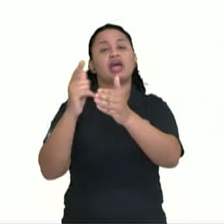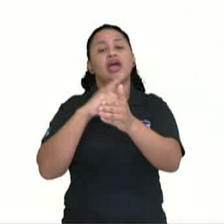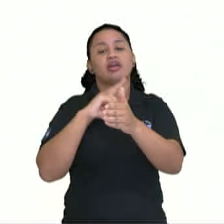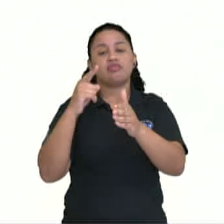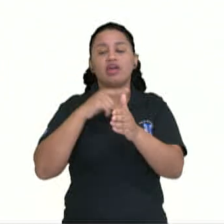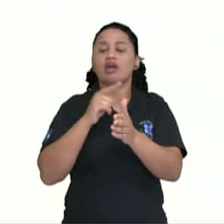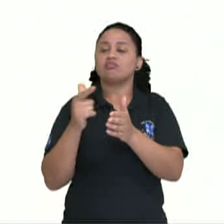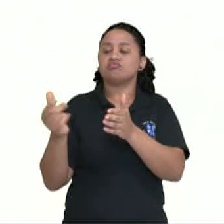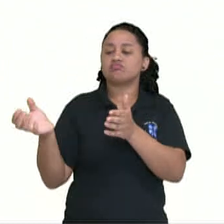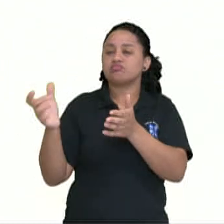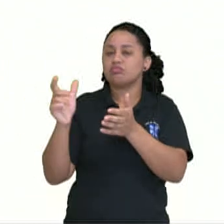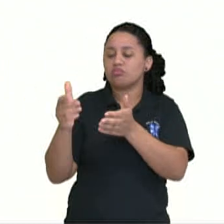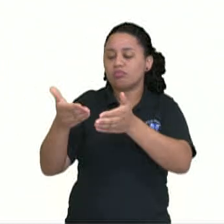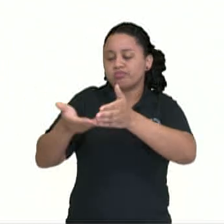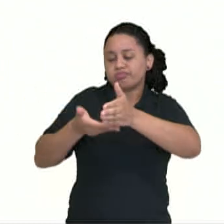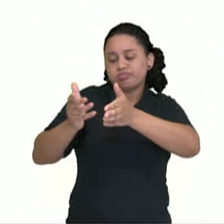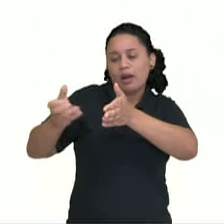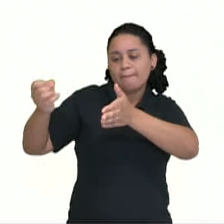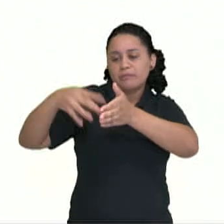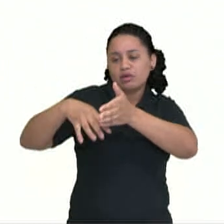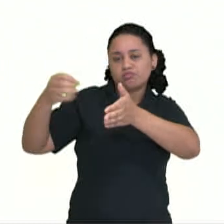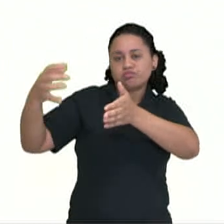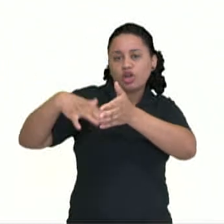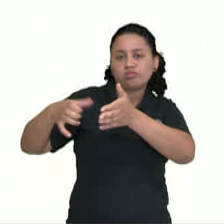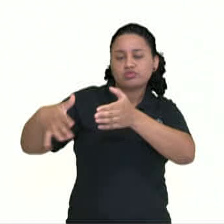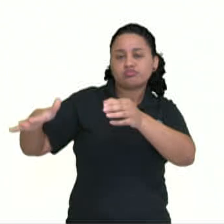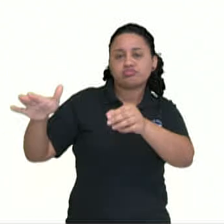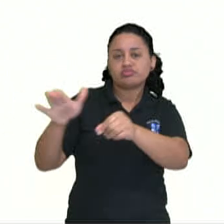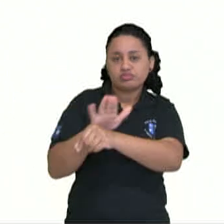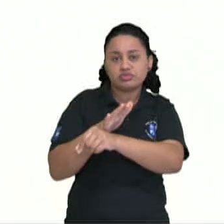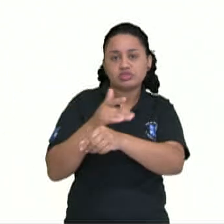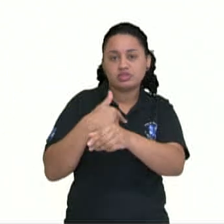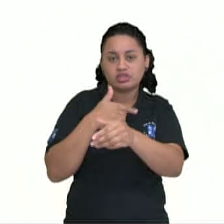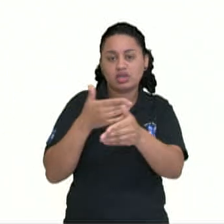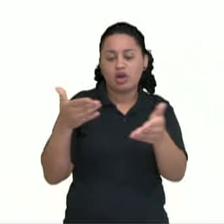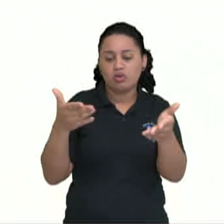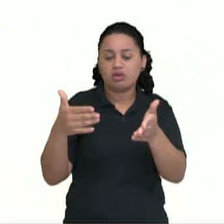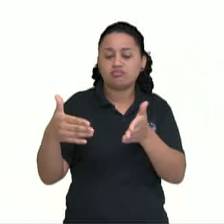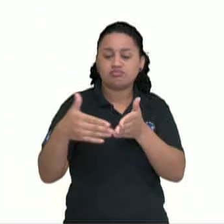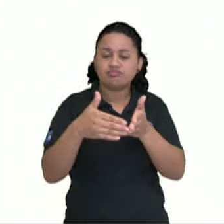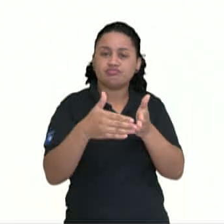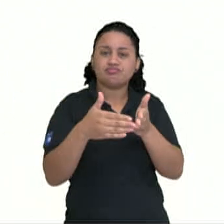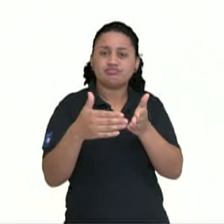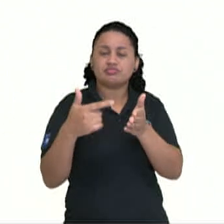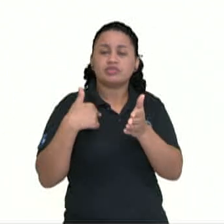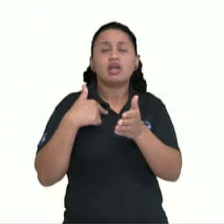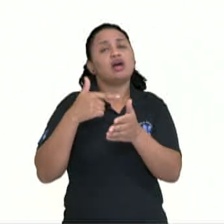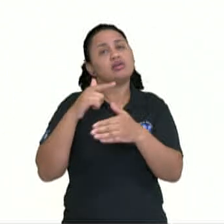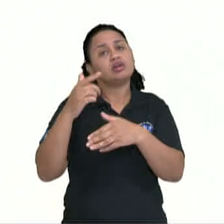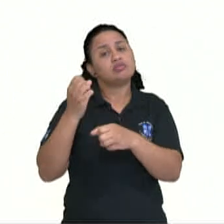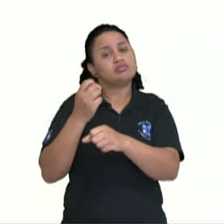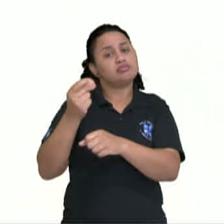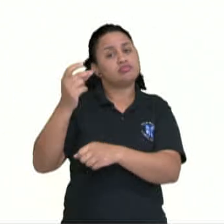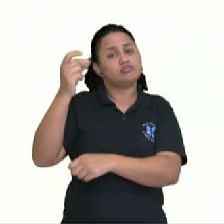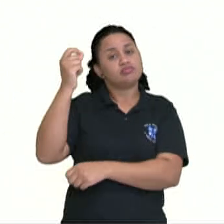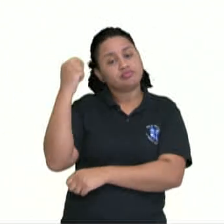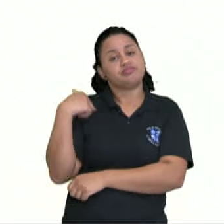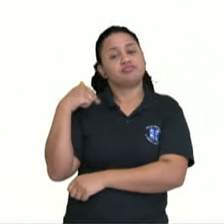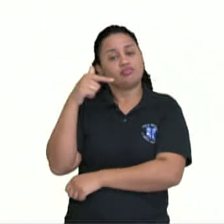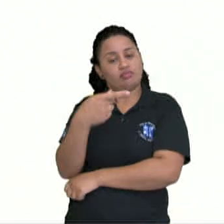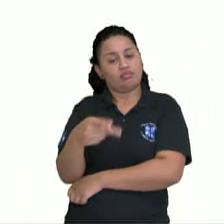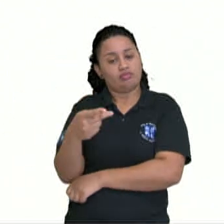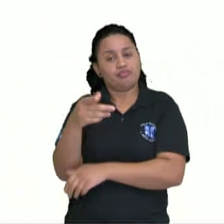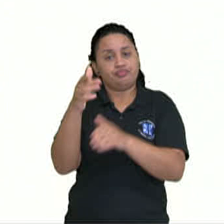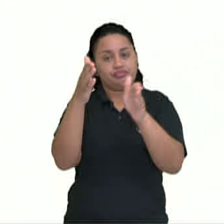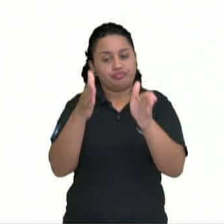porões e atracavam nesta ponte de tábuas hoje comidas. Antigamente, diante do trapiche,